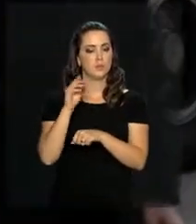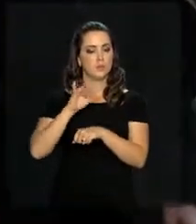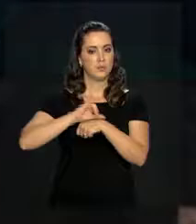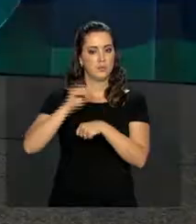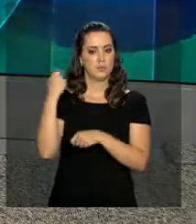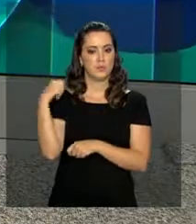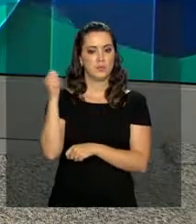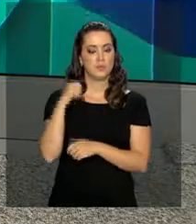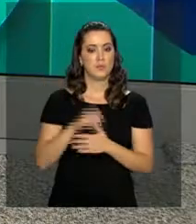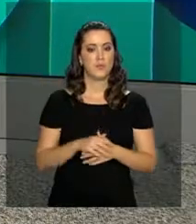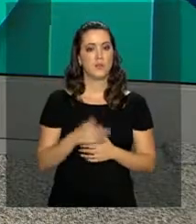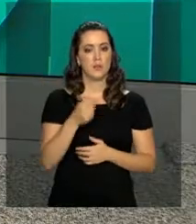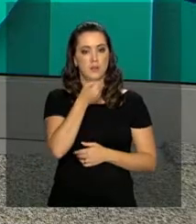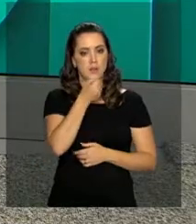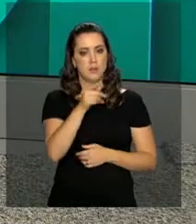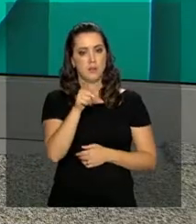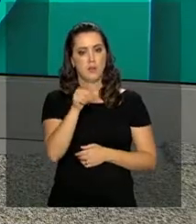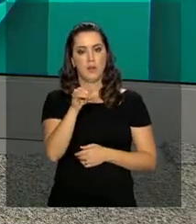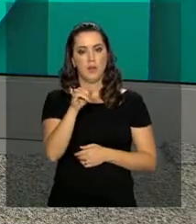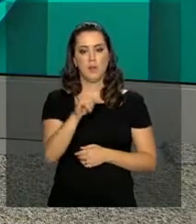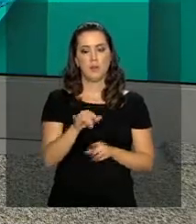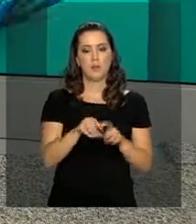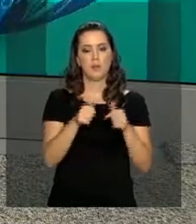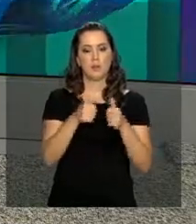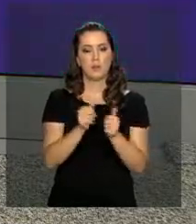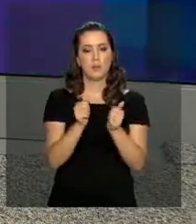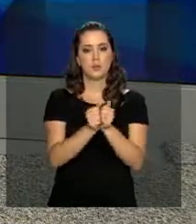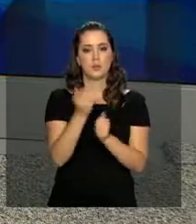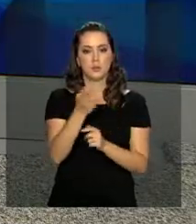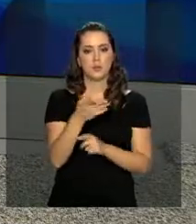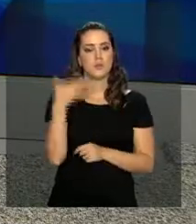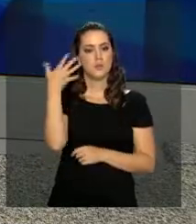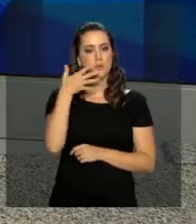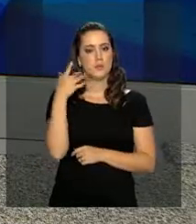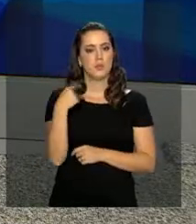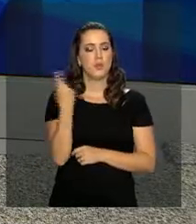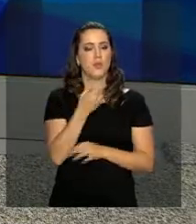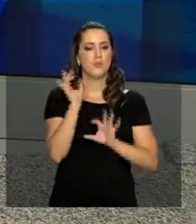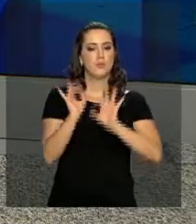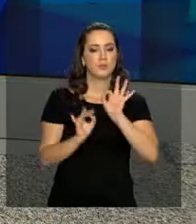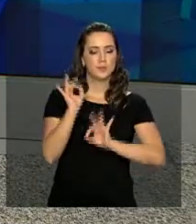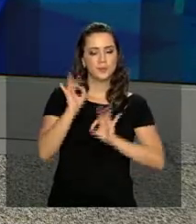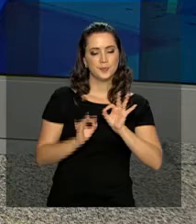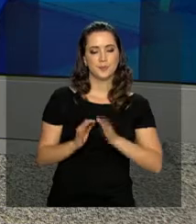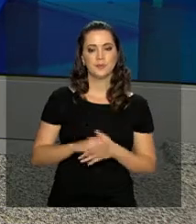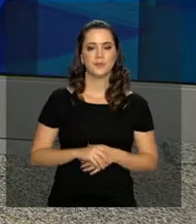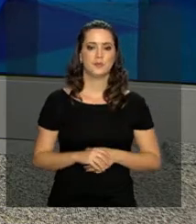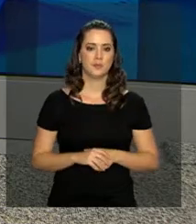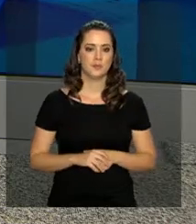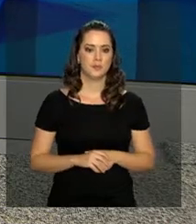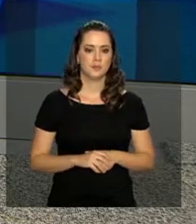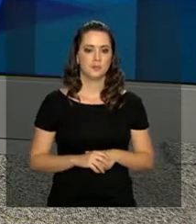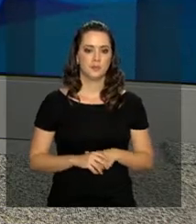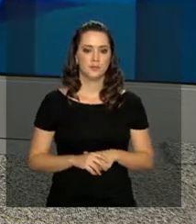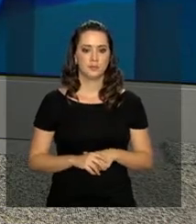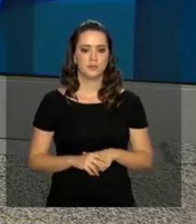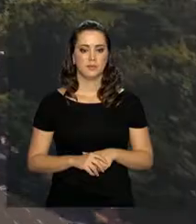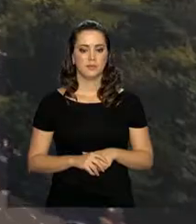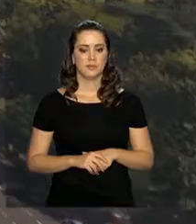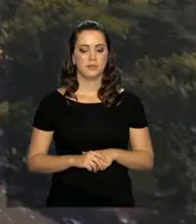aires a repórter gabriela noronha está na argentina e conta pra gente como estão os preparativos